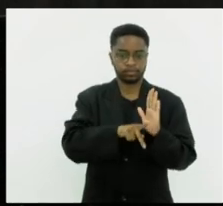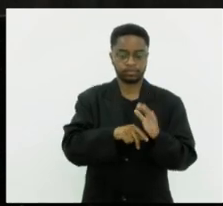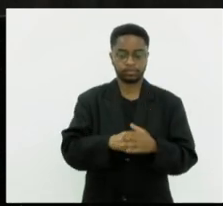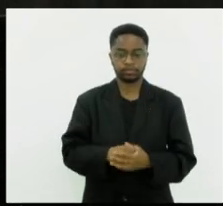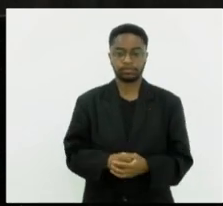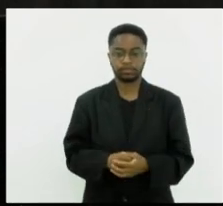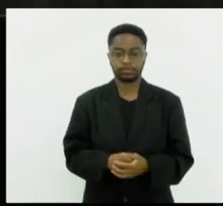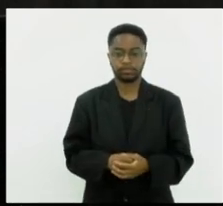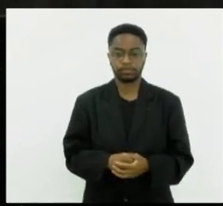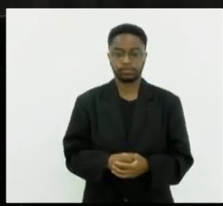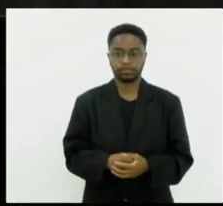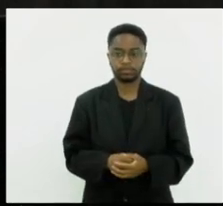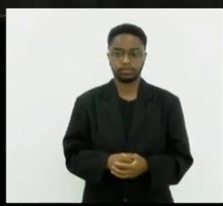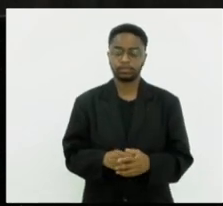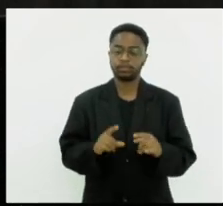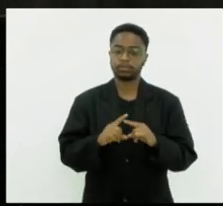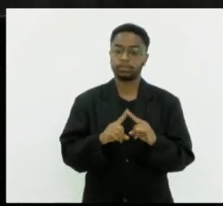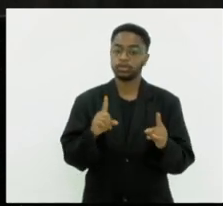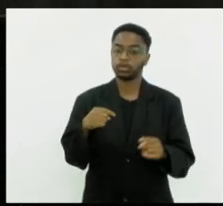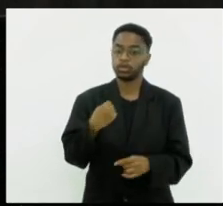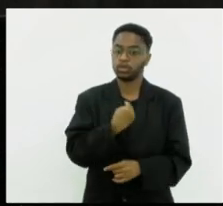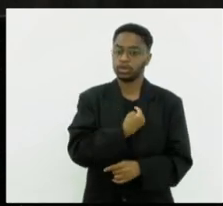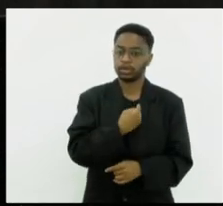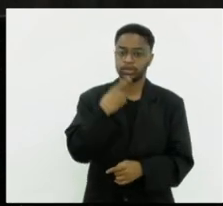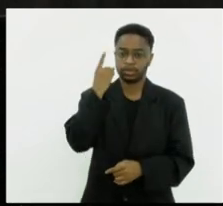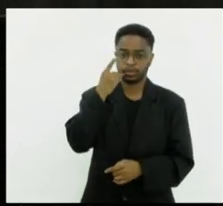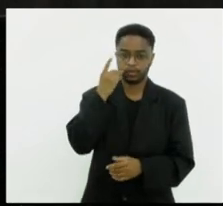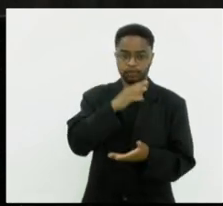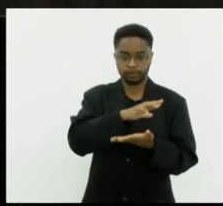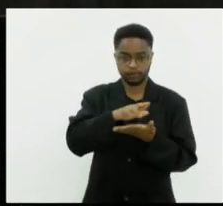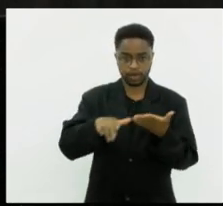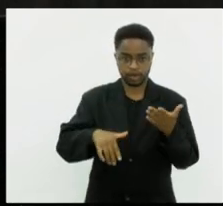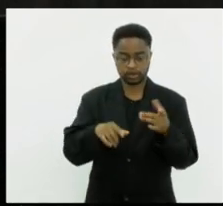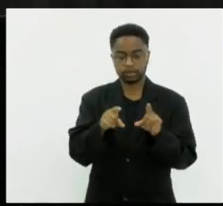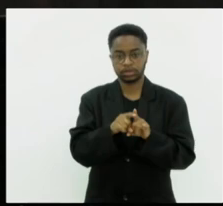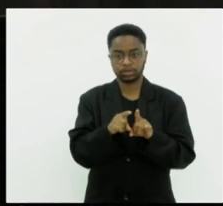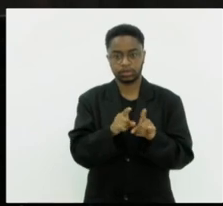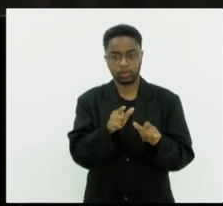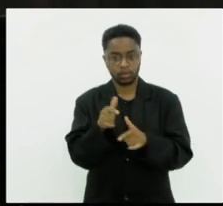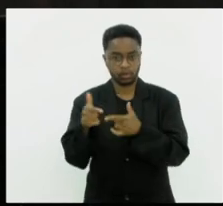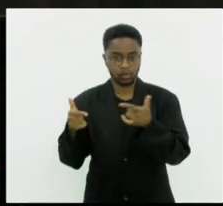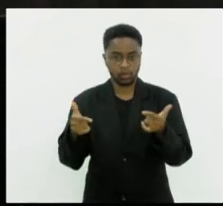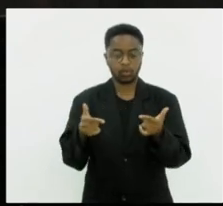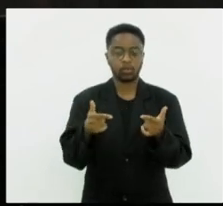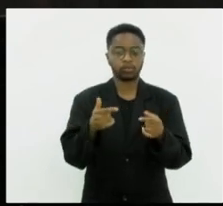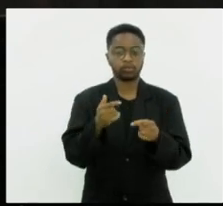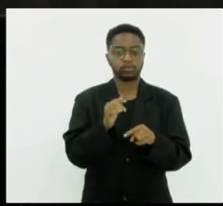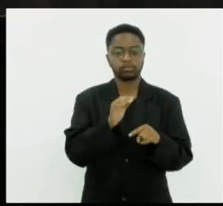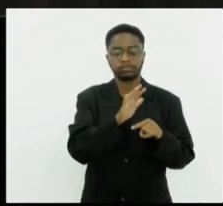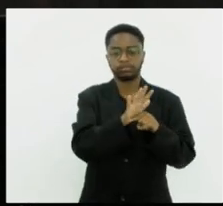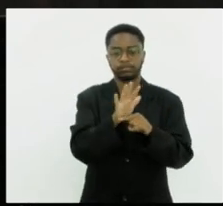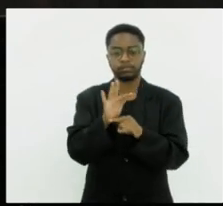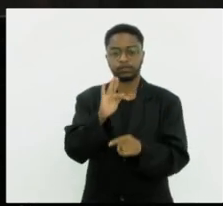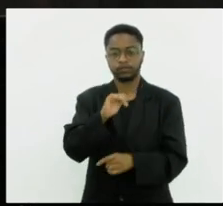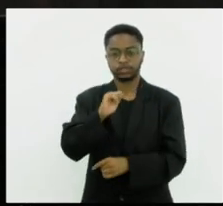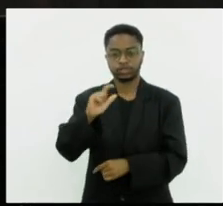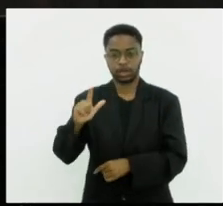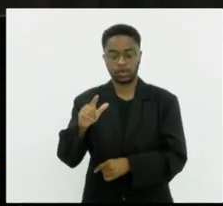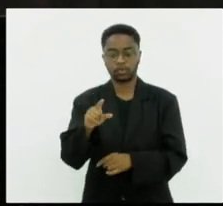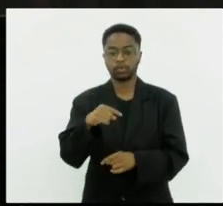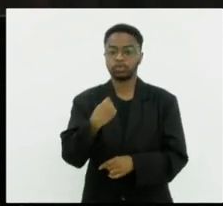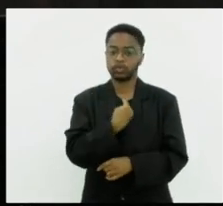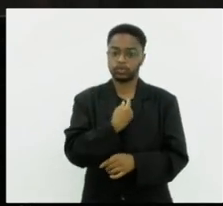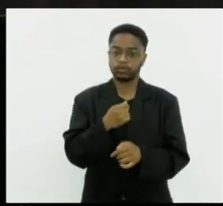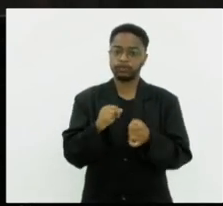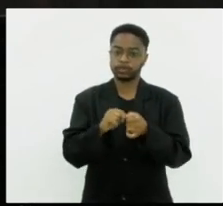Nós, diversos deputados, em outros incentivos fiscais, já fizeram